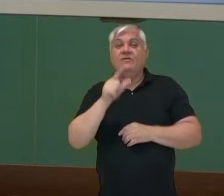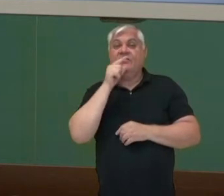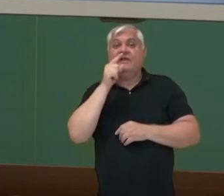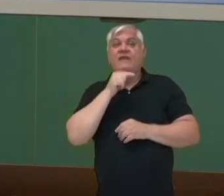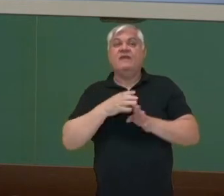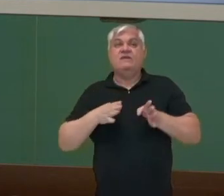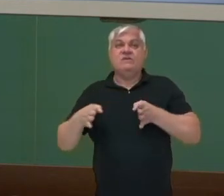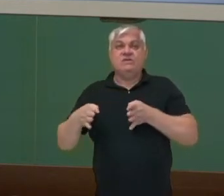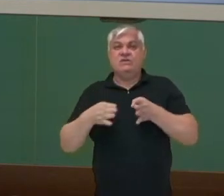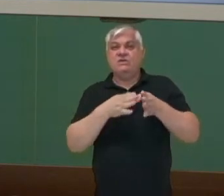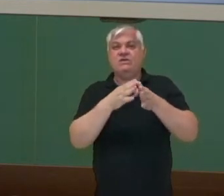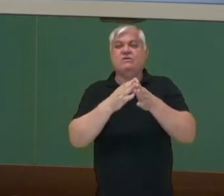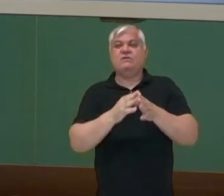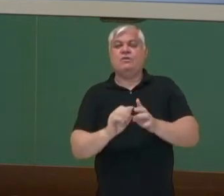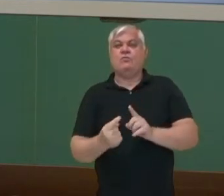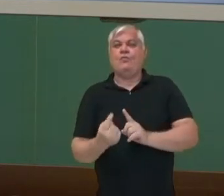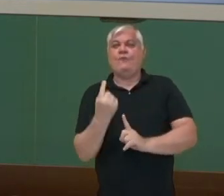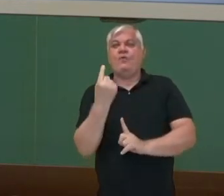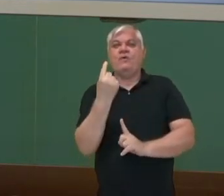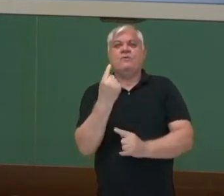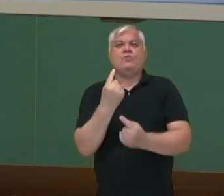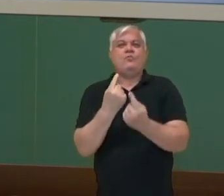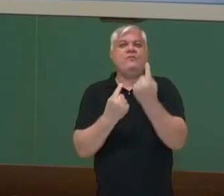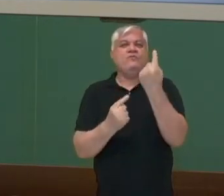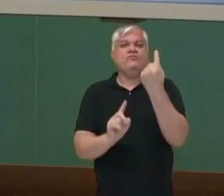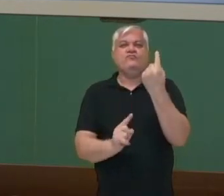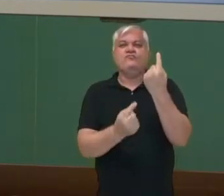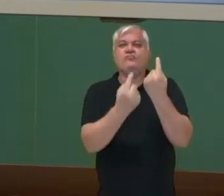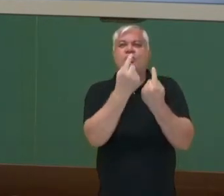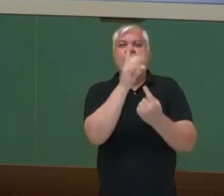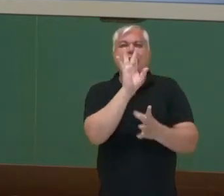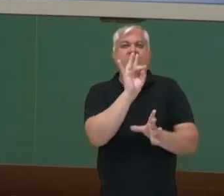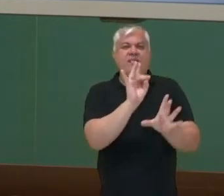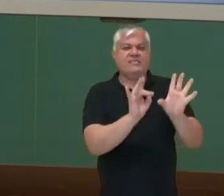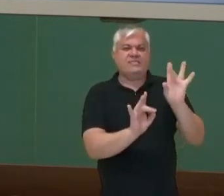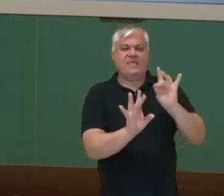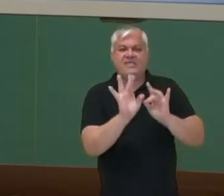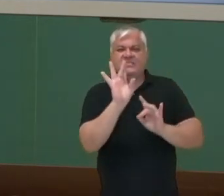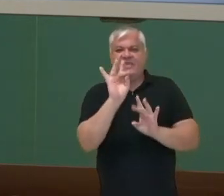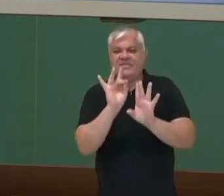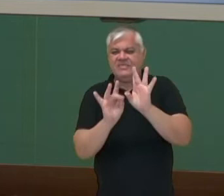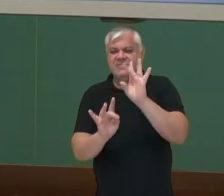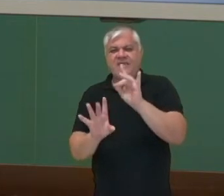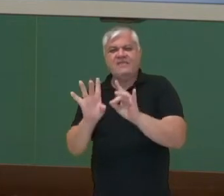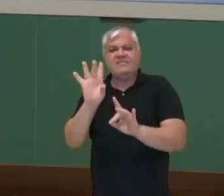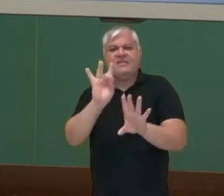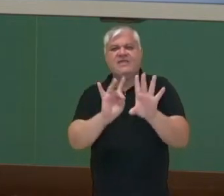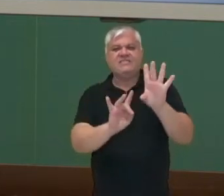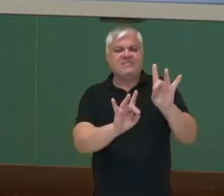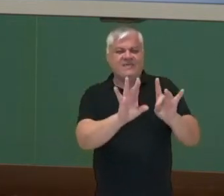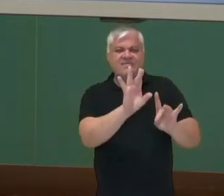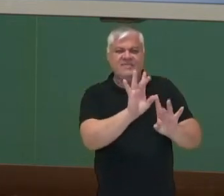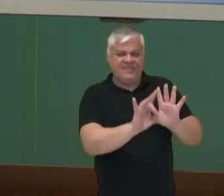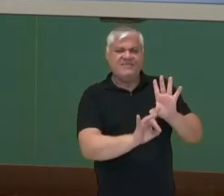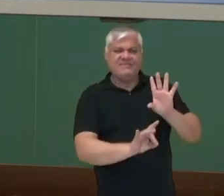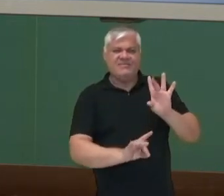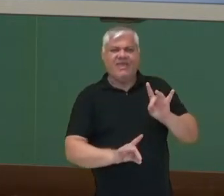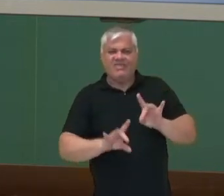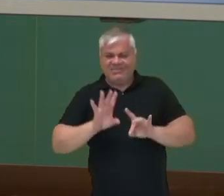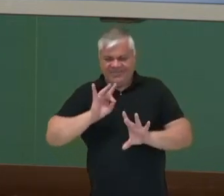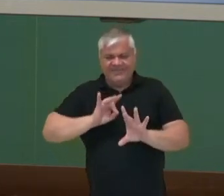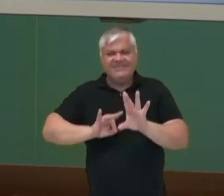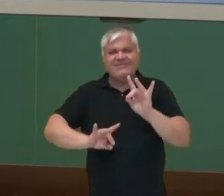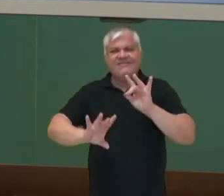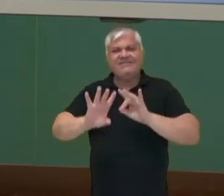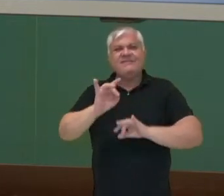oceano, e aí forma um solo lodoso, né, aquele solo que parece que gruda quando você pisa, né,